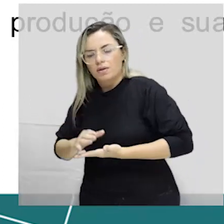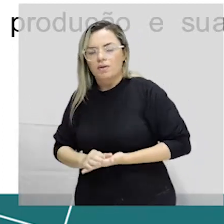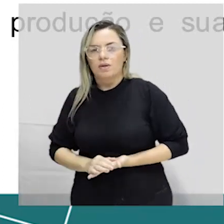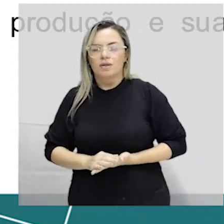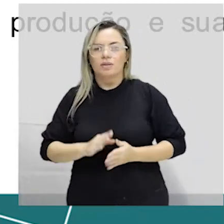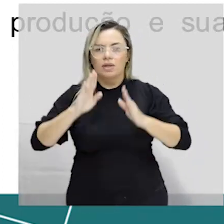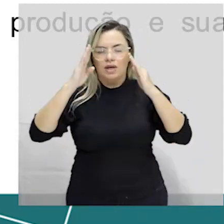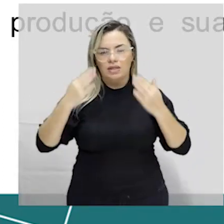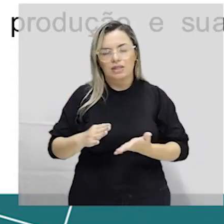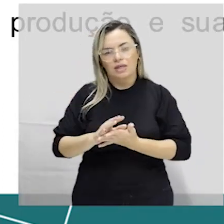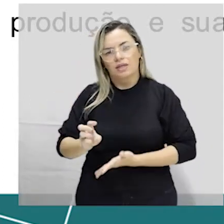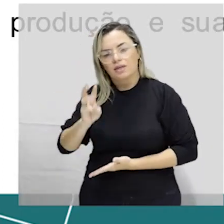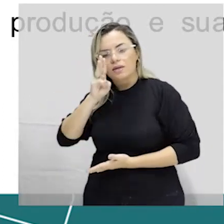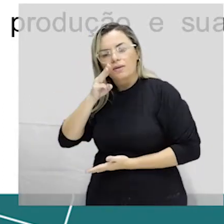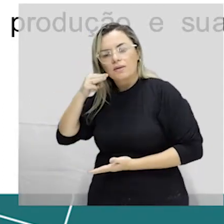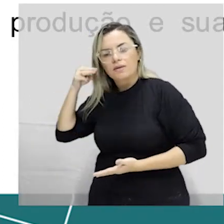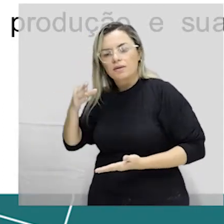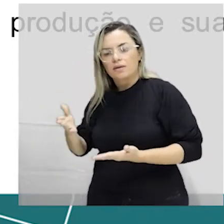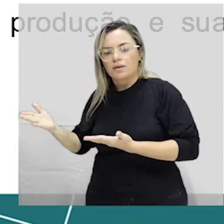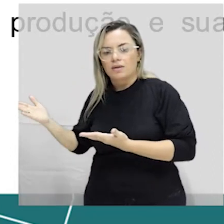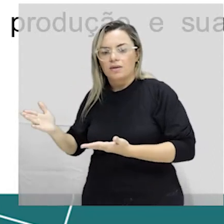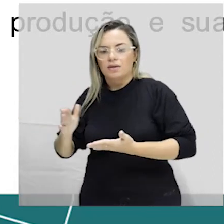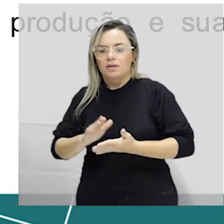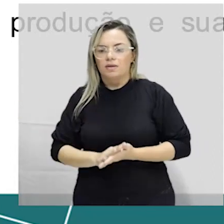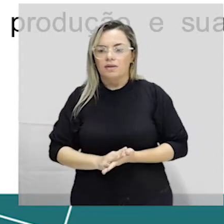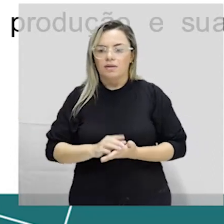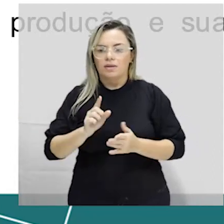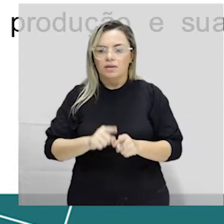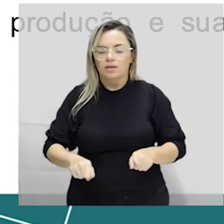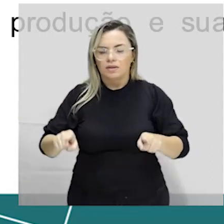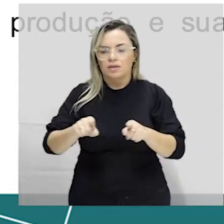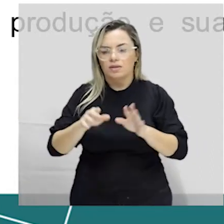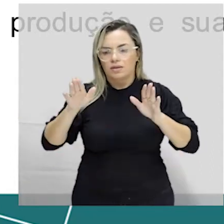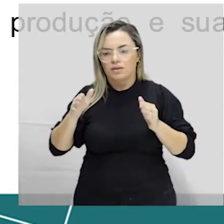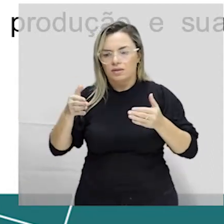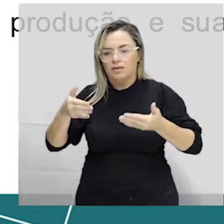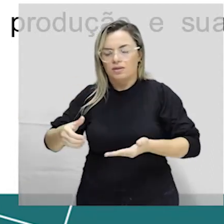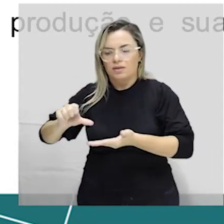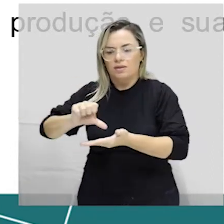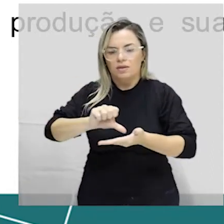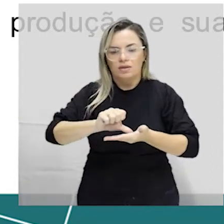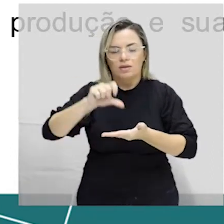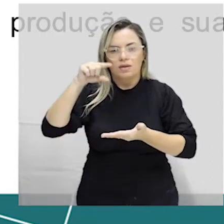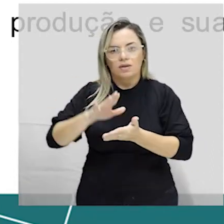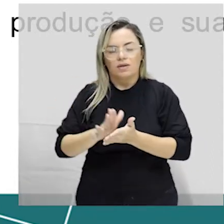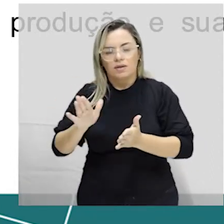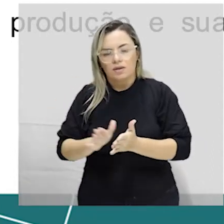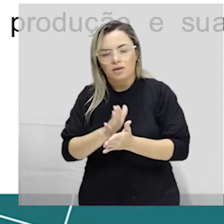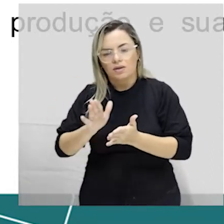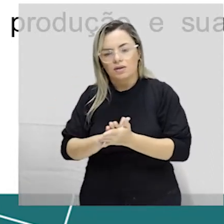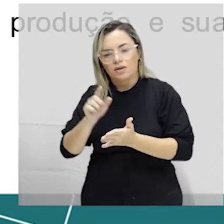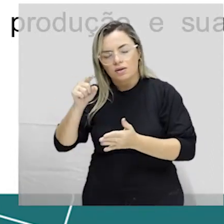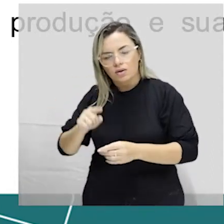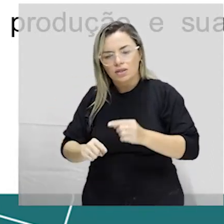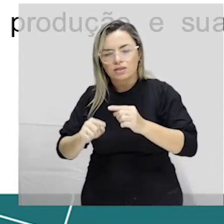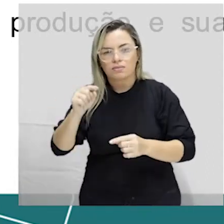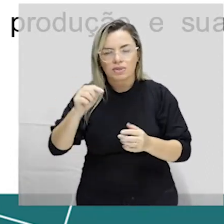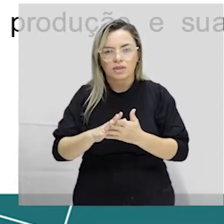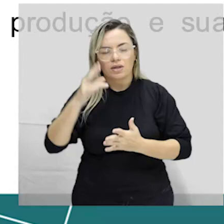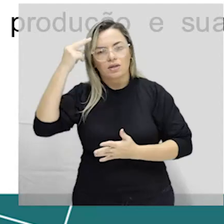sua centralidade na esfera produtiva, que é o principal eixo compositor do chamado materialismo